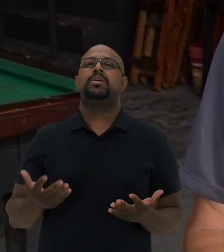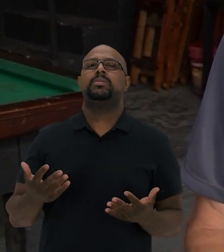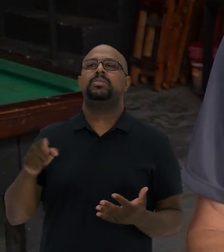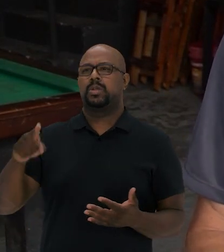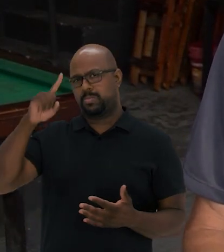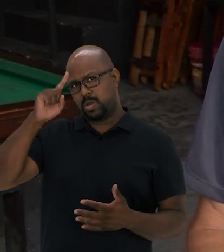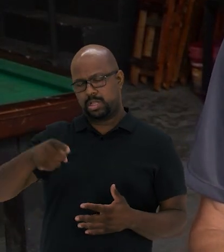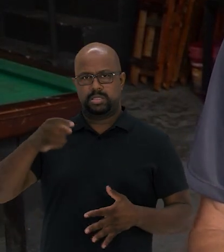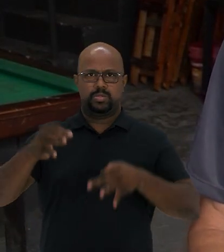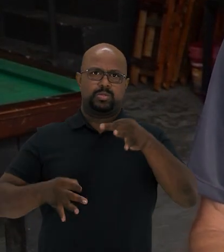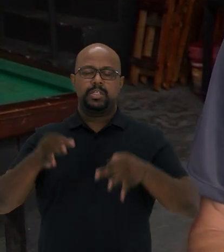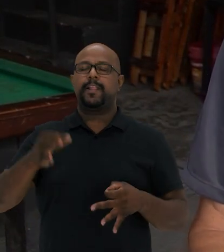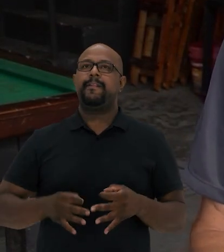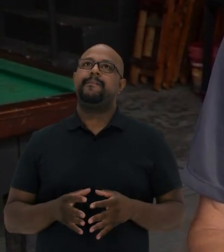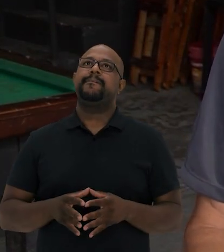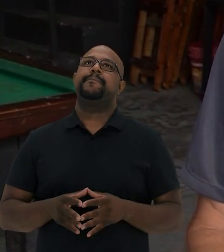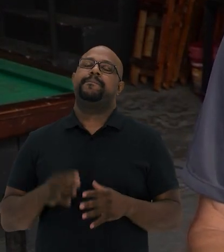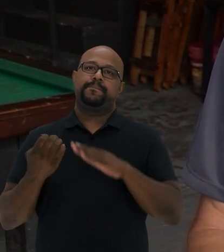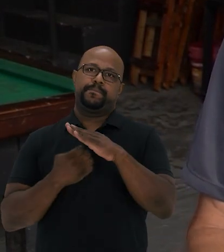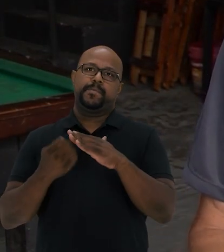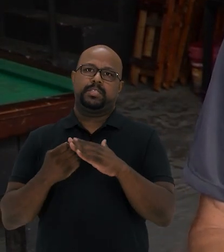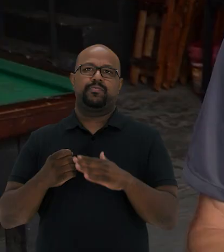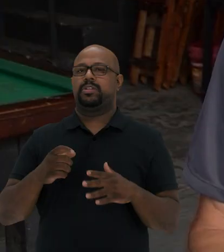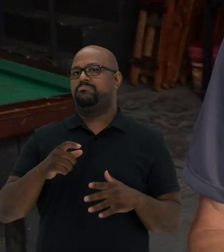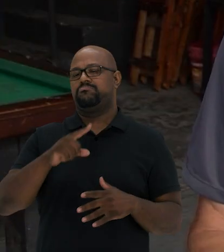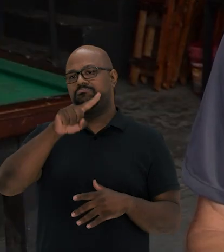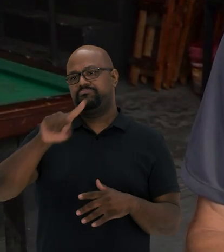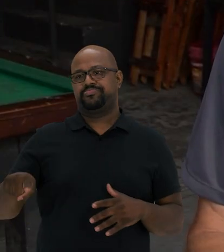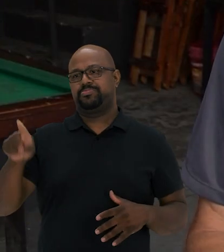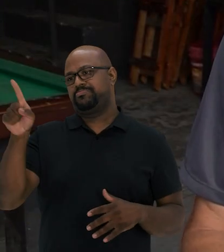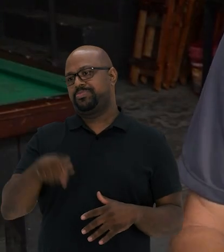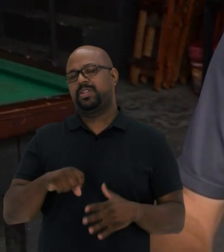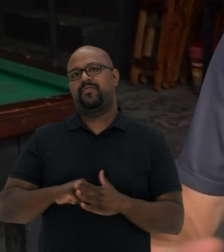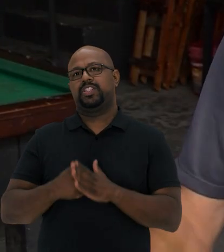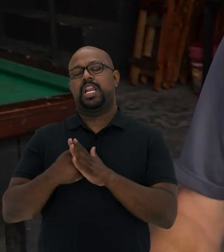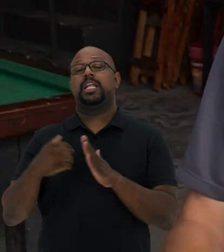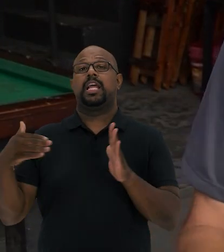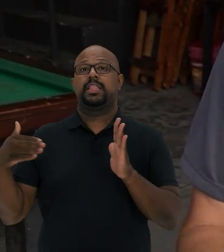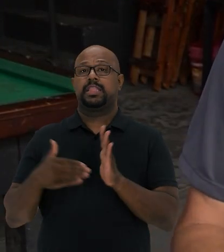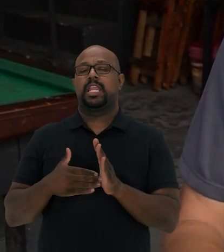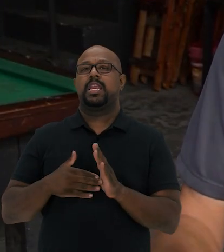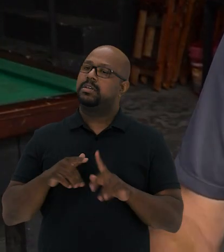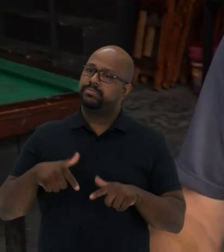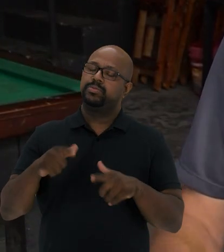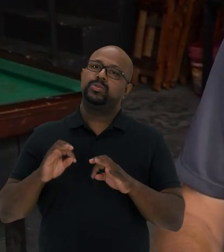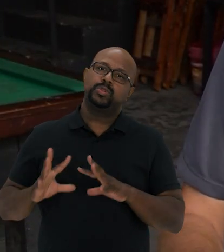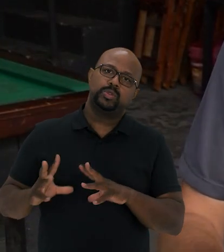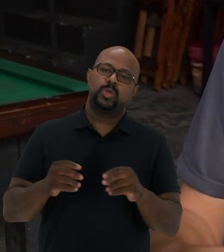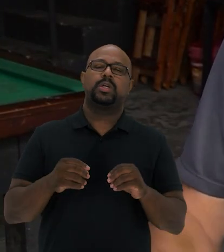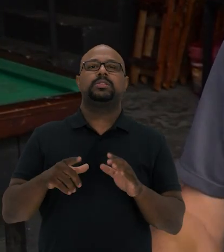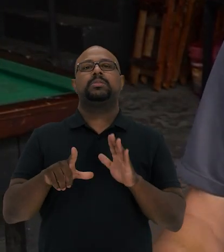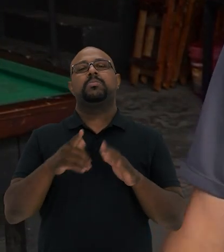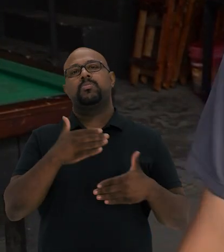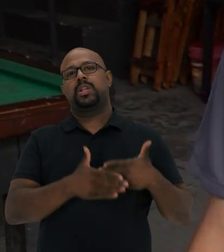quando chegou uma ordem judicial e a empresa foi lacrada até a definição, a realização de todos